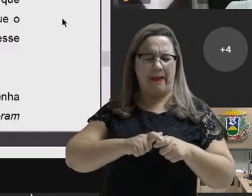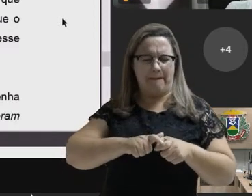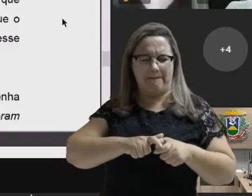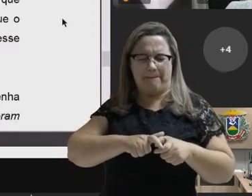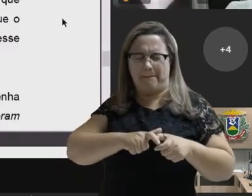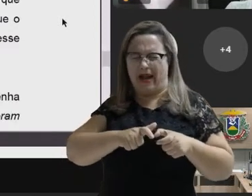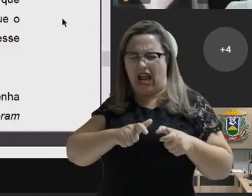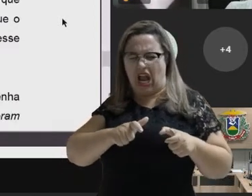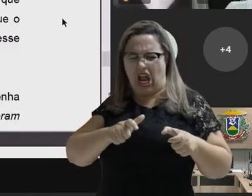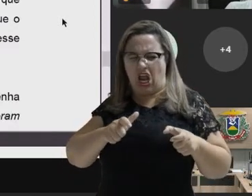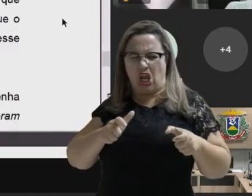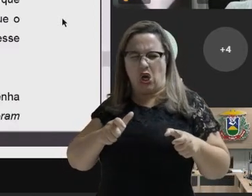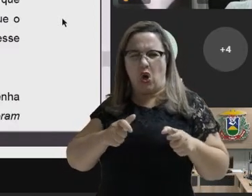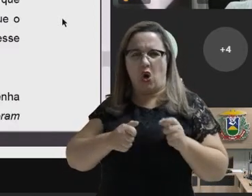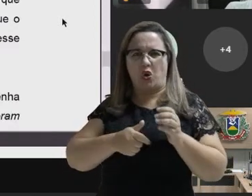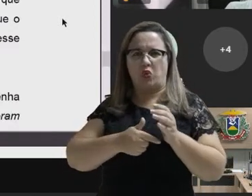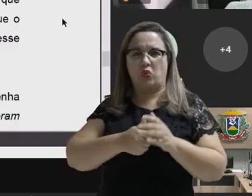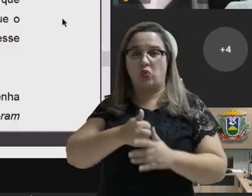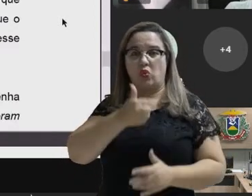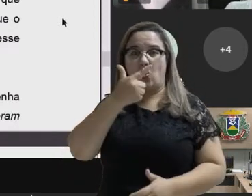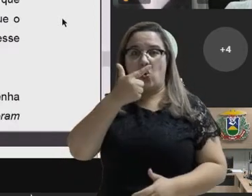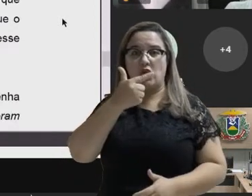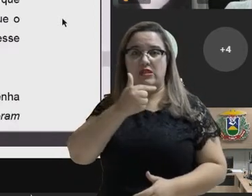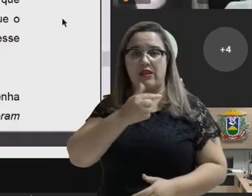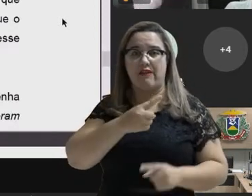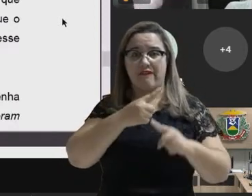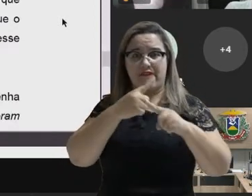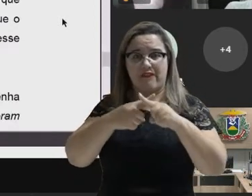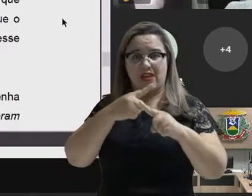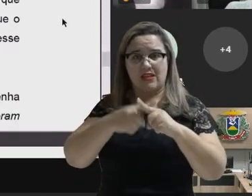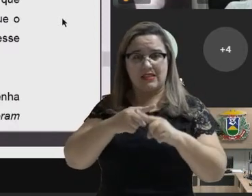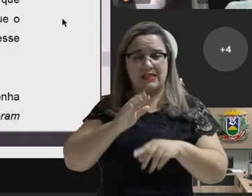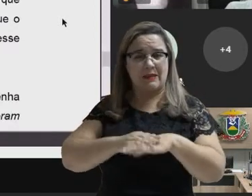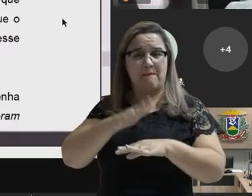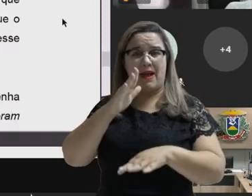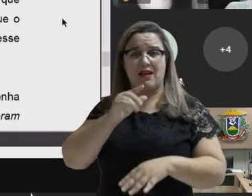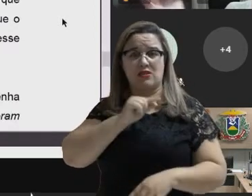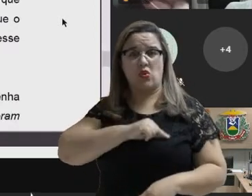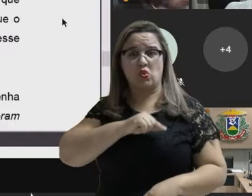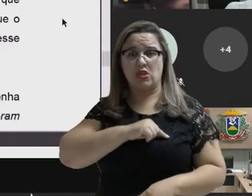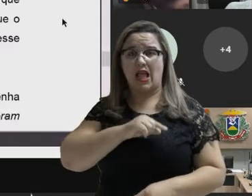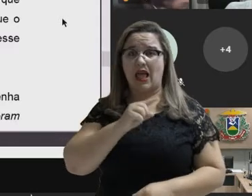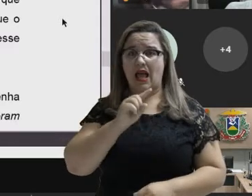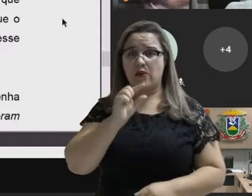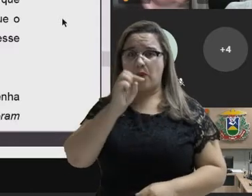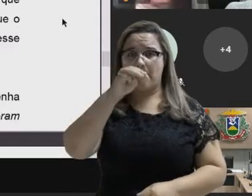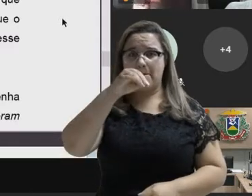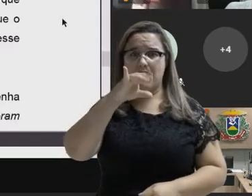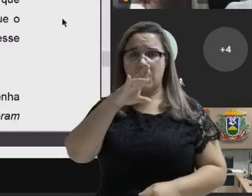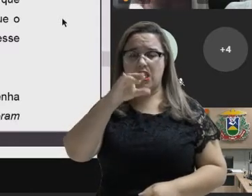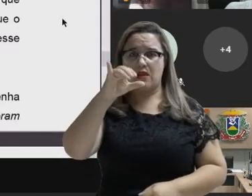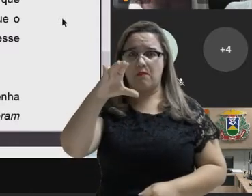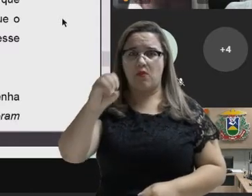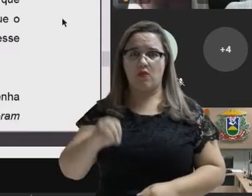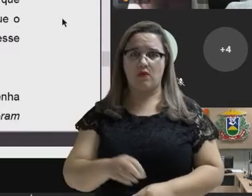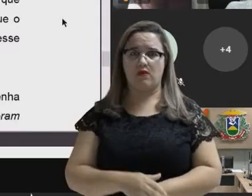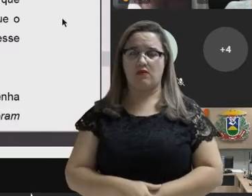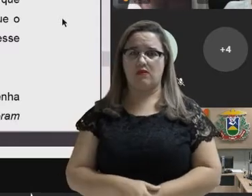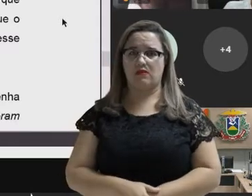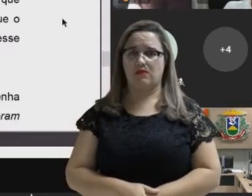embora o promotor de justiça tenha afirmado que o desvio de dinheiro e notas superadas não foram... Vamos